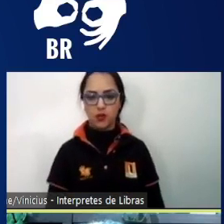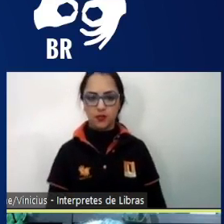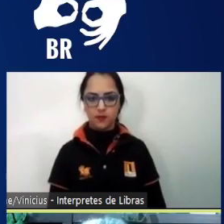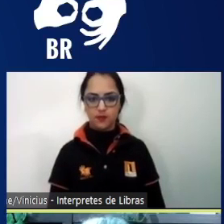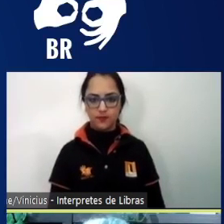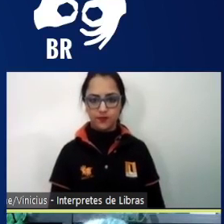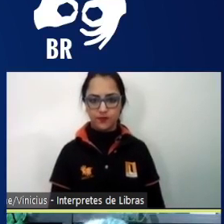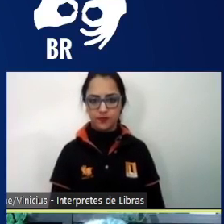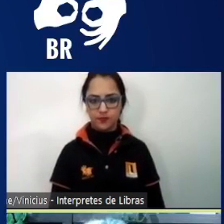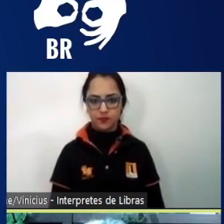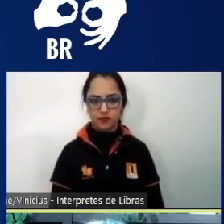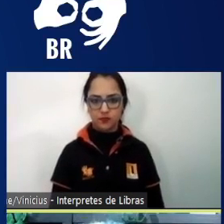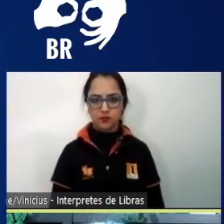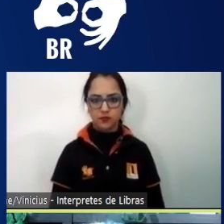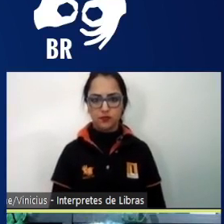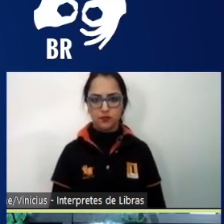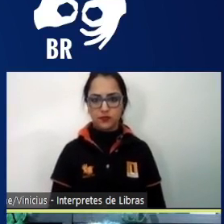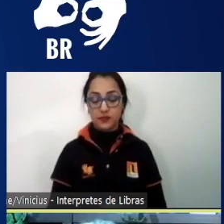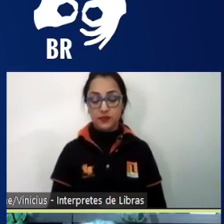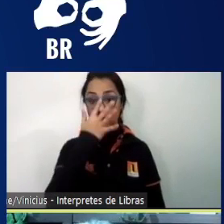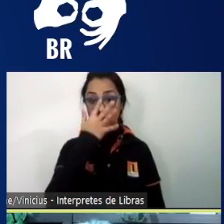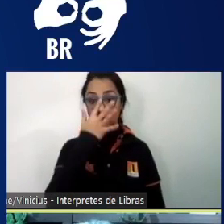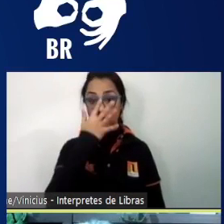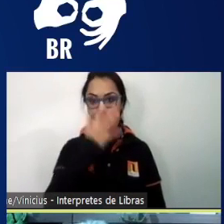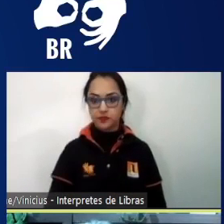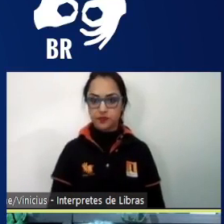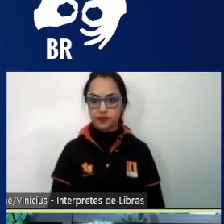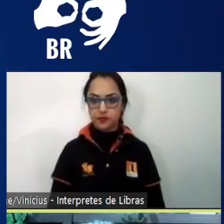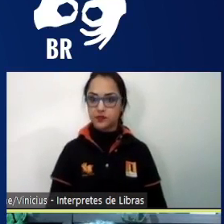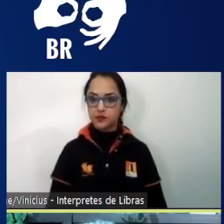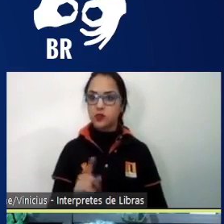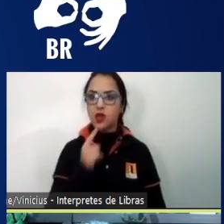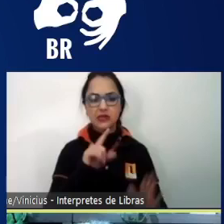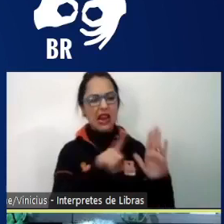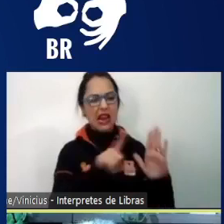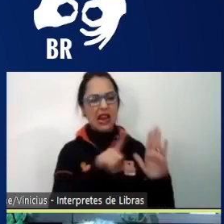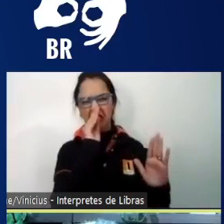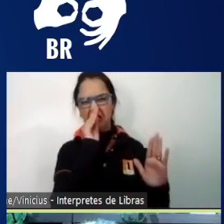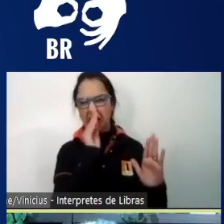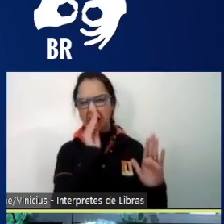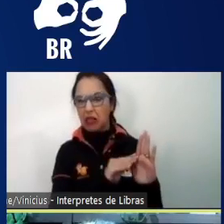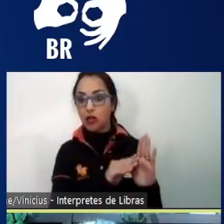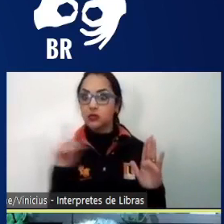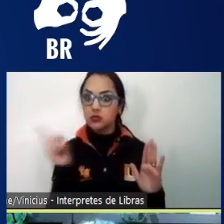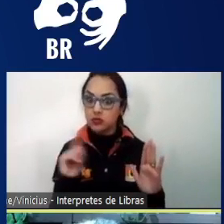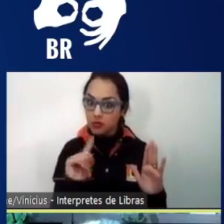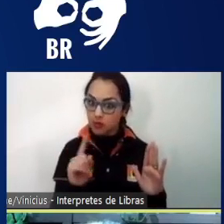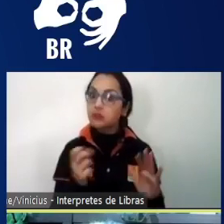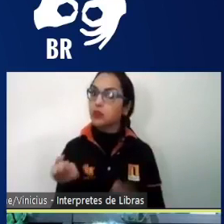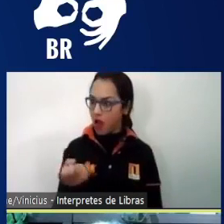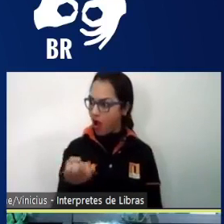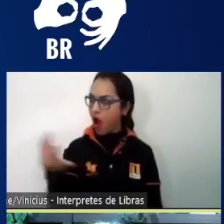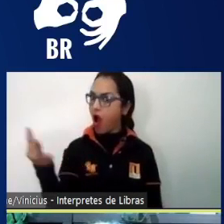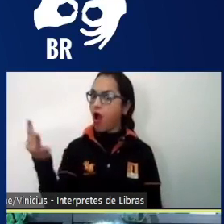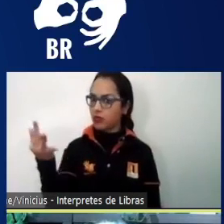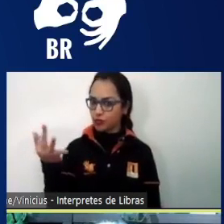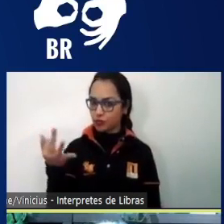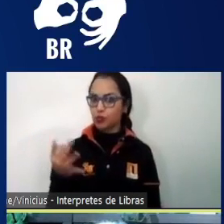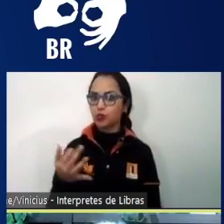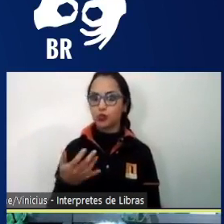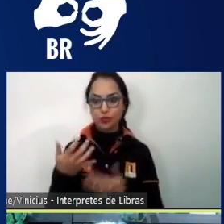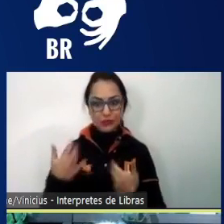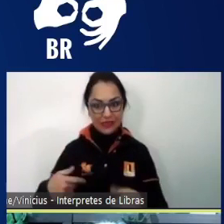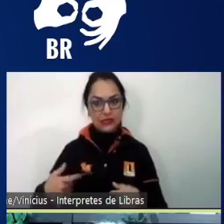E não só se defender para não cumprir. E muitos gastam, investem muito nessa etapa.